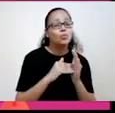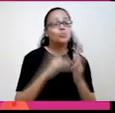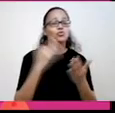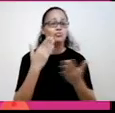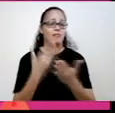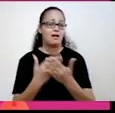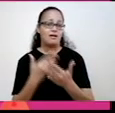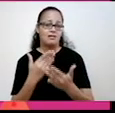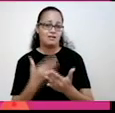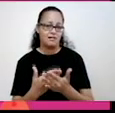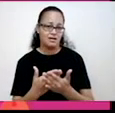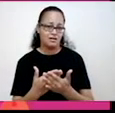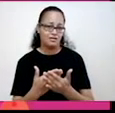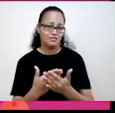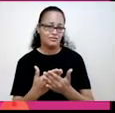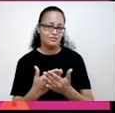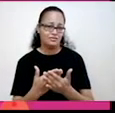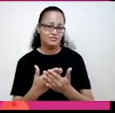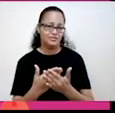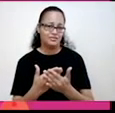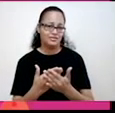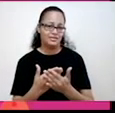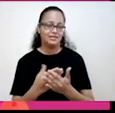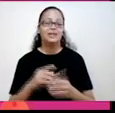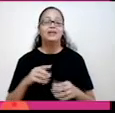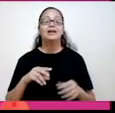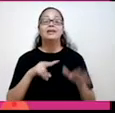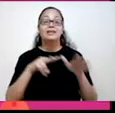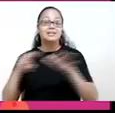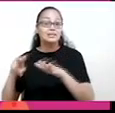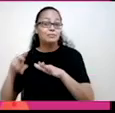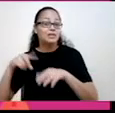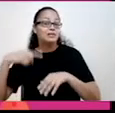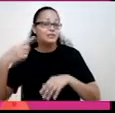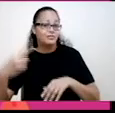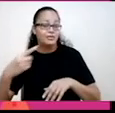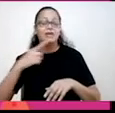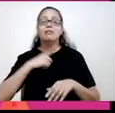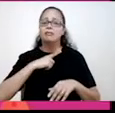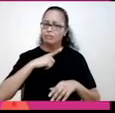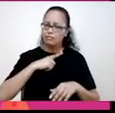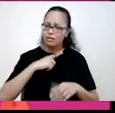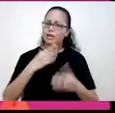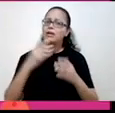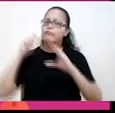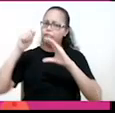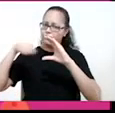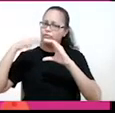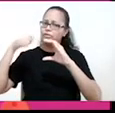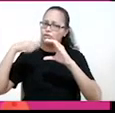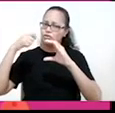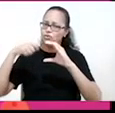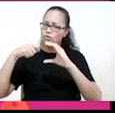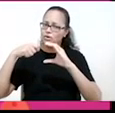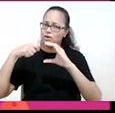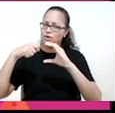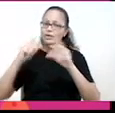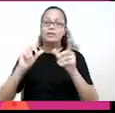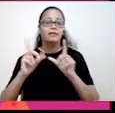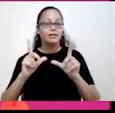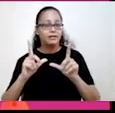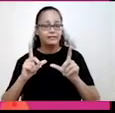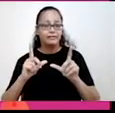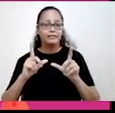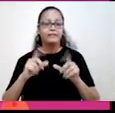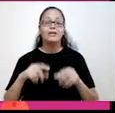aula, vamos dizer, inédita, né? Nas próximas semanas vocês vão ainda ter algumas videoaulas sendo transmitidas,